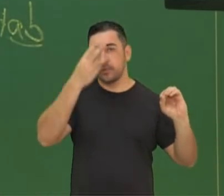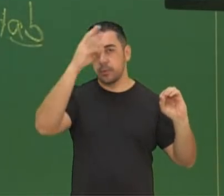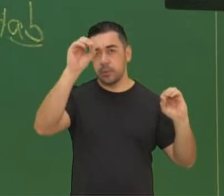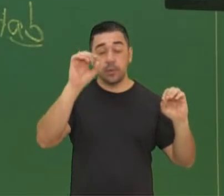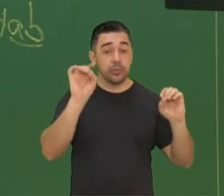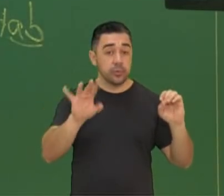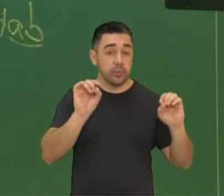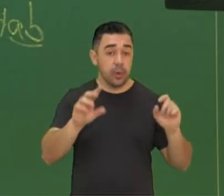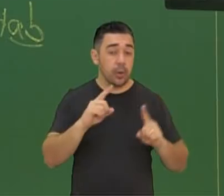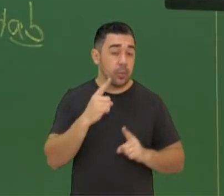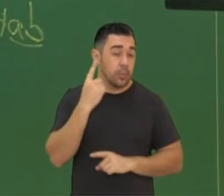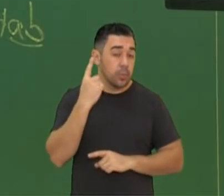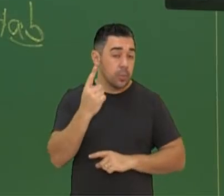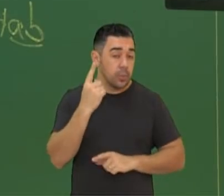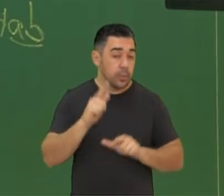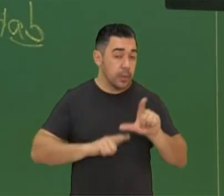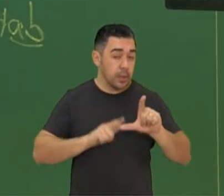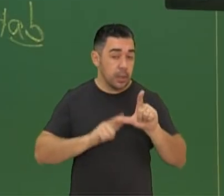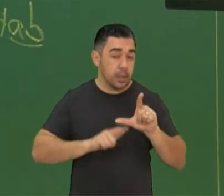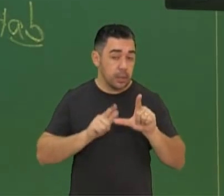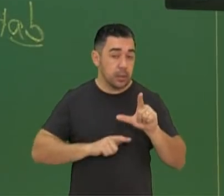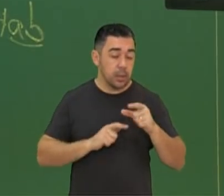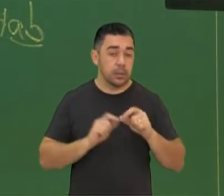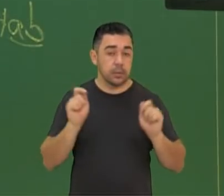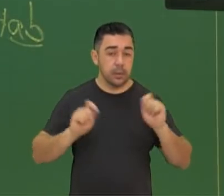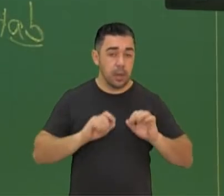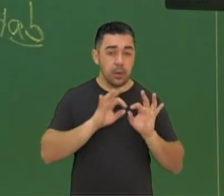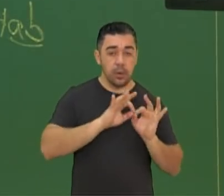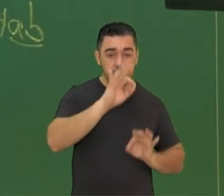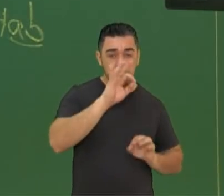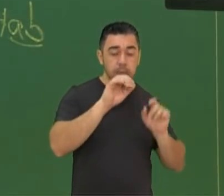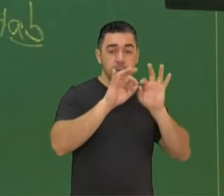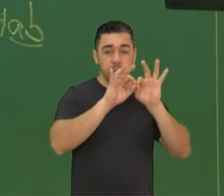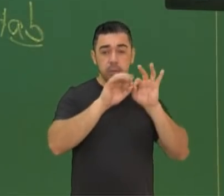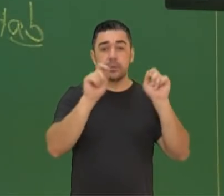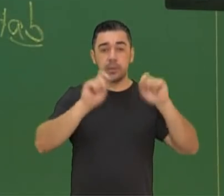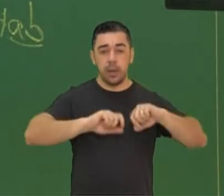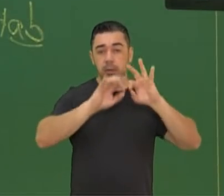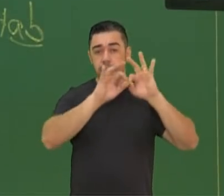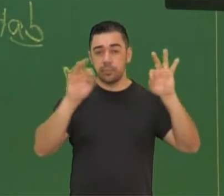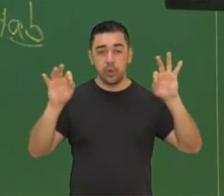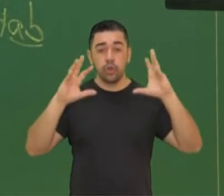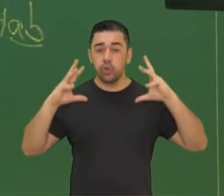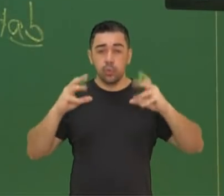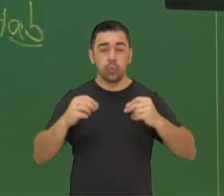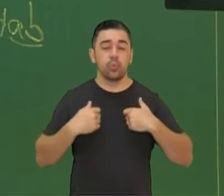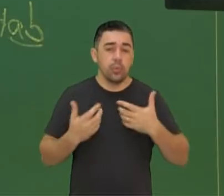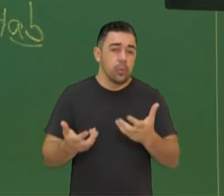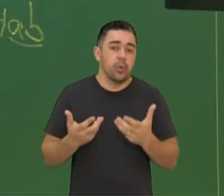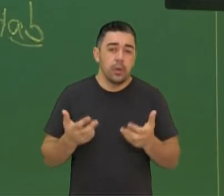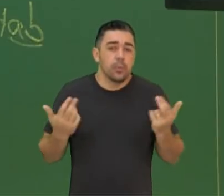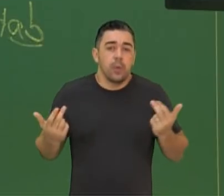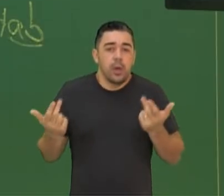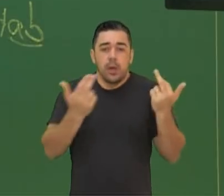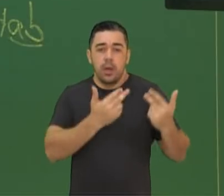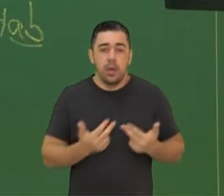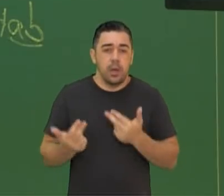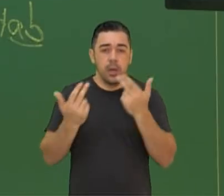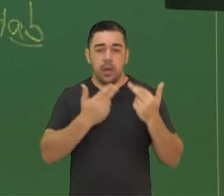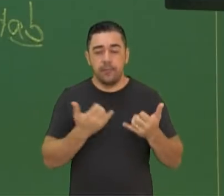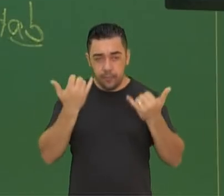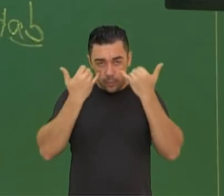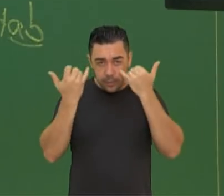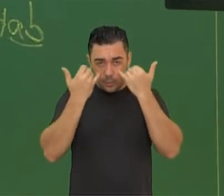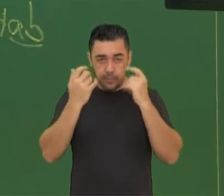eu usar uma letrinha para o comprimento e uma letrinha para a largura, e essa informação ela sai para todos os retângulos que eu quiser. Sempre que eu dobrar o